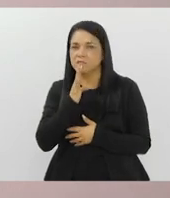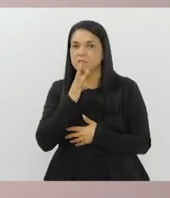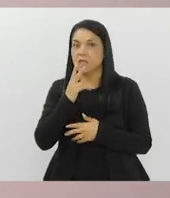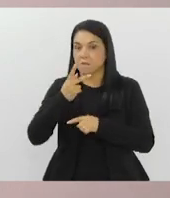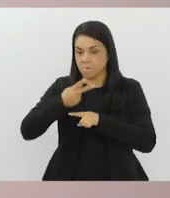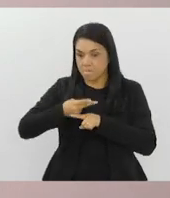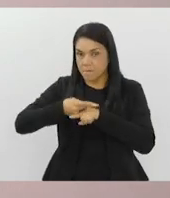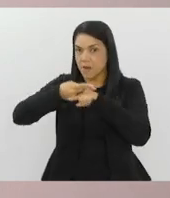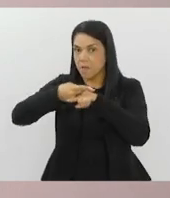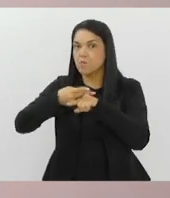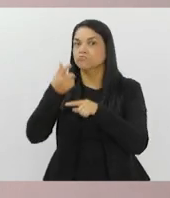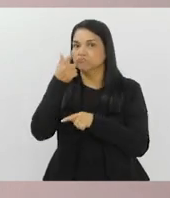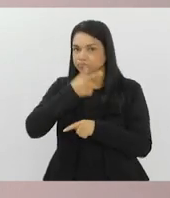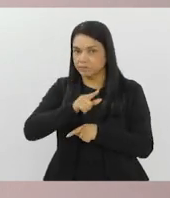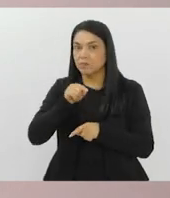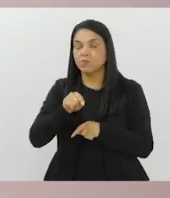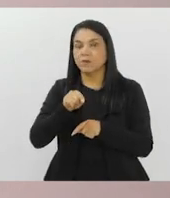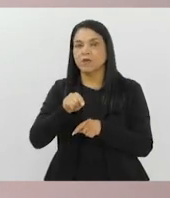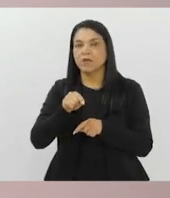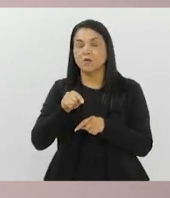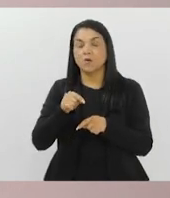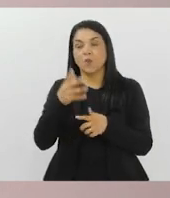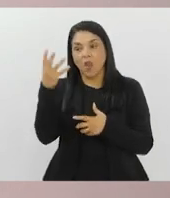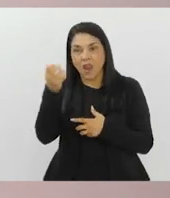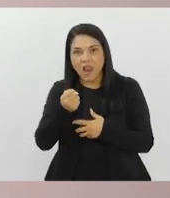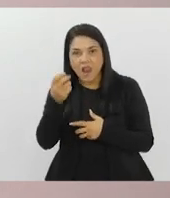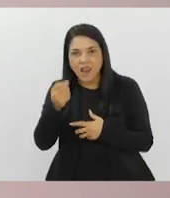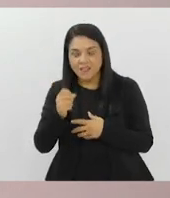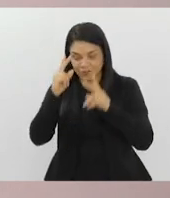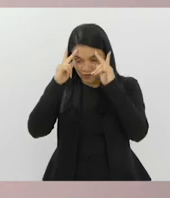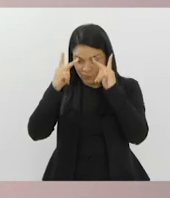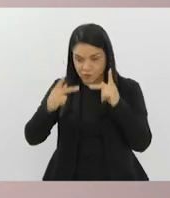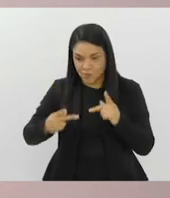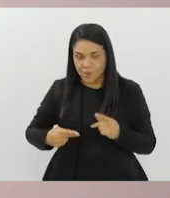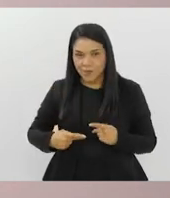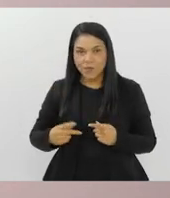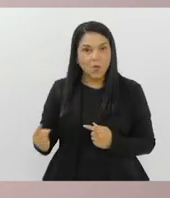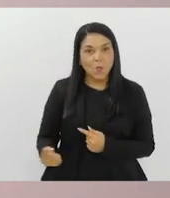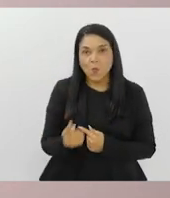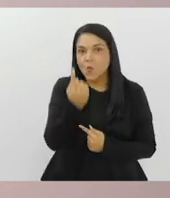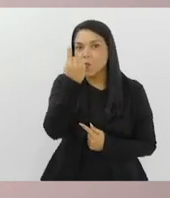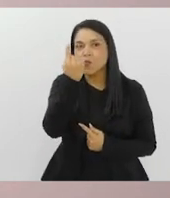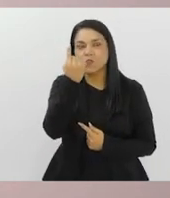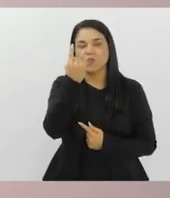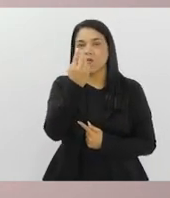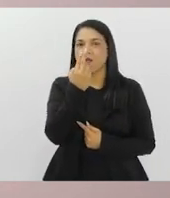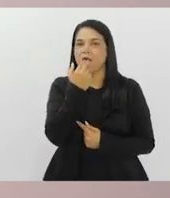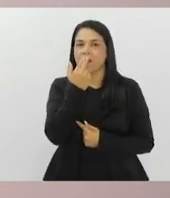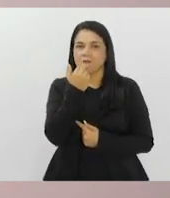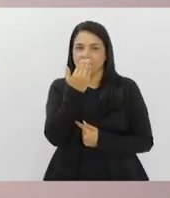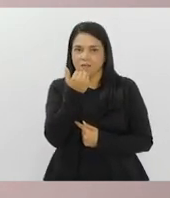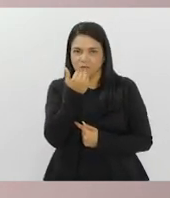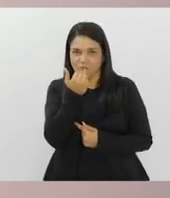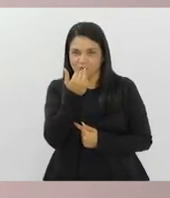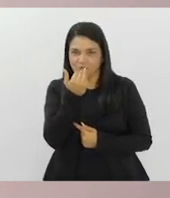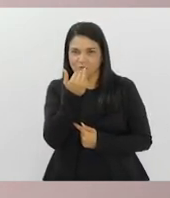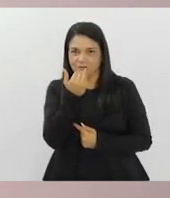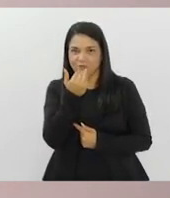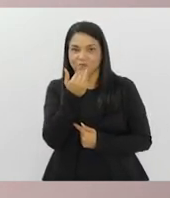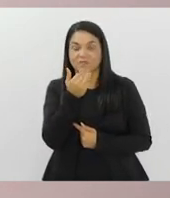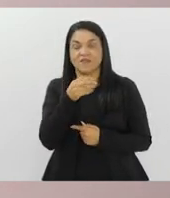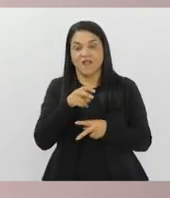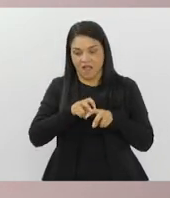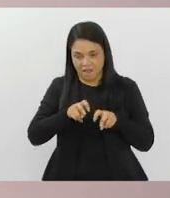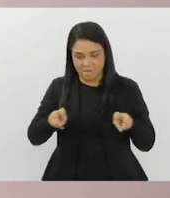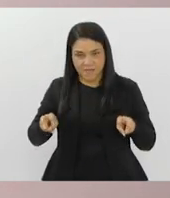por quê? Porque a gente trata esse leite humano como um produto único, como um alimento funcional. O único que essa mesa aqui já falou